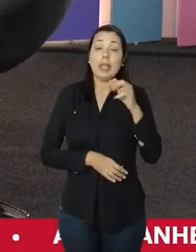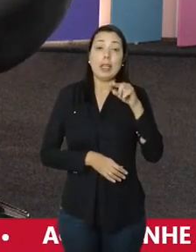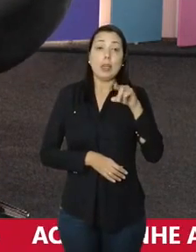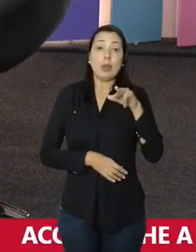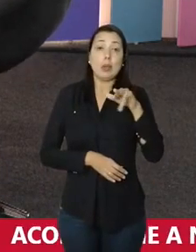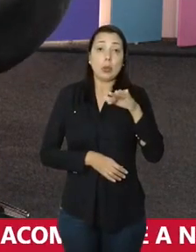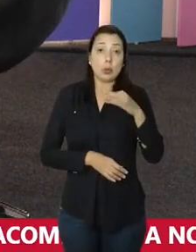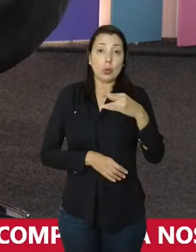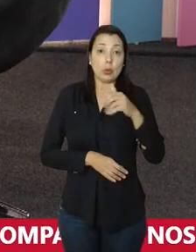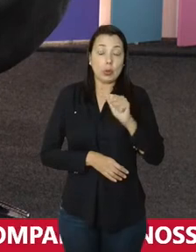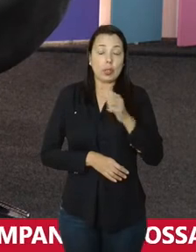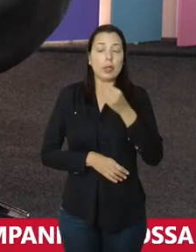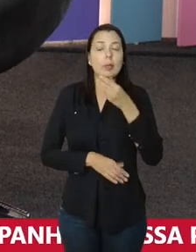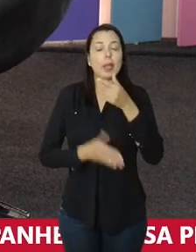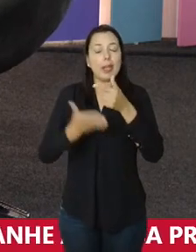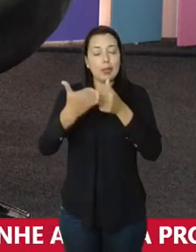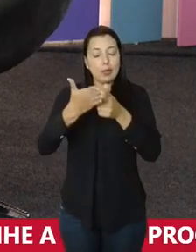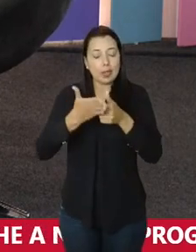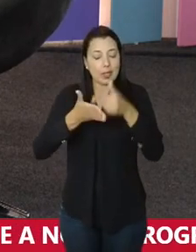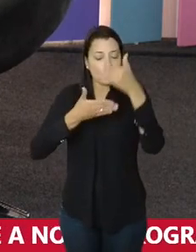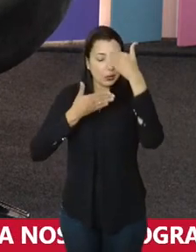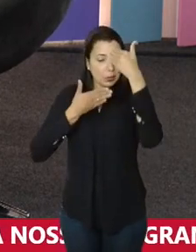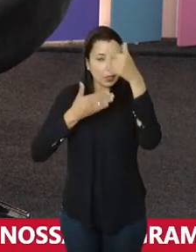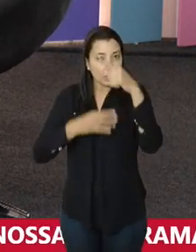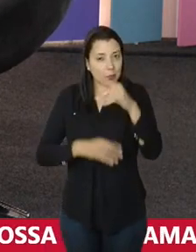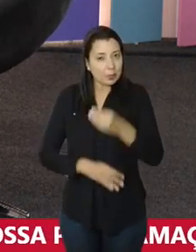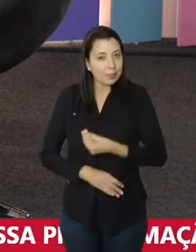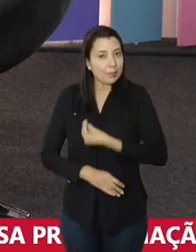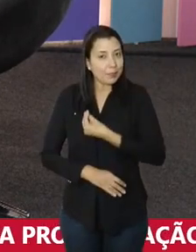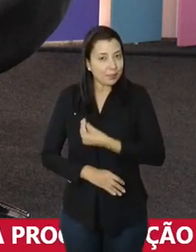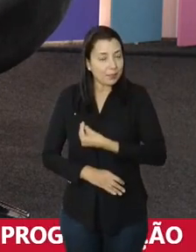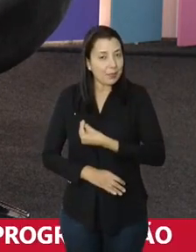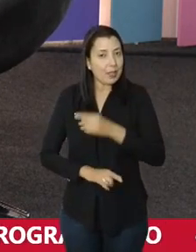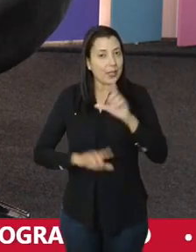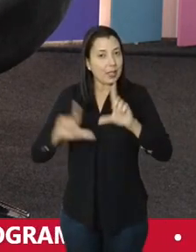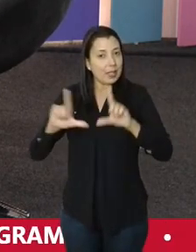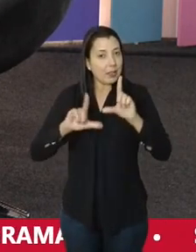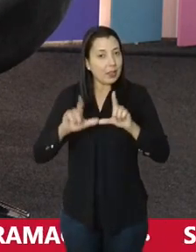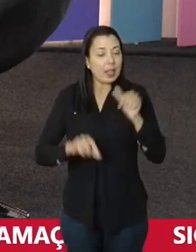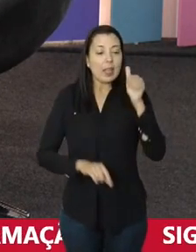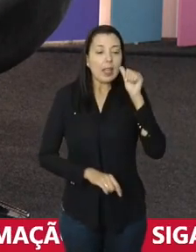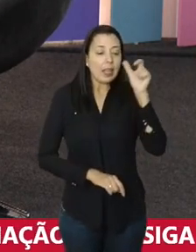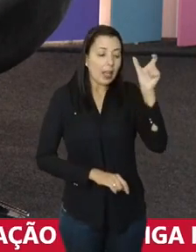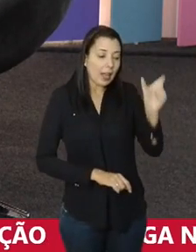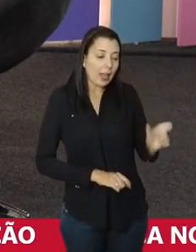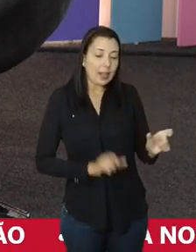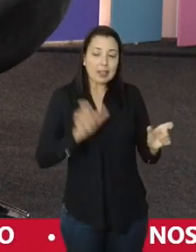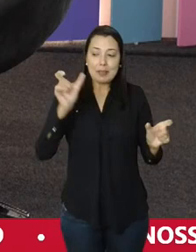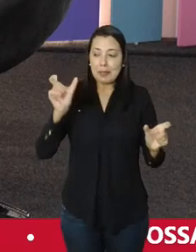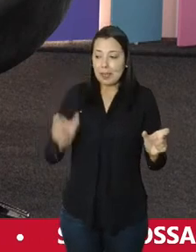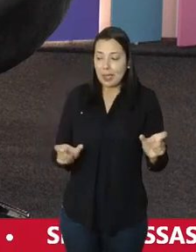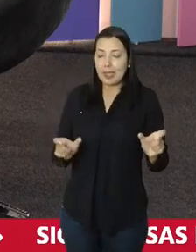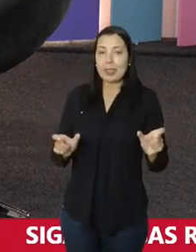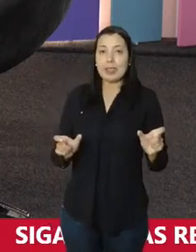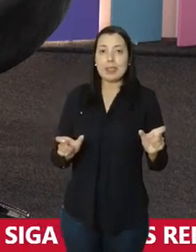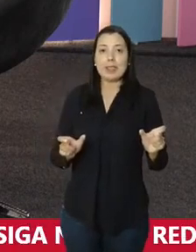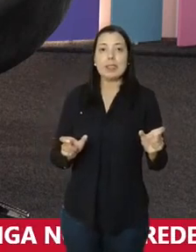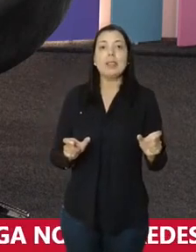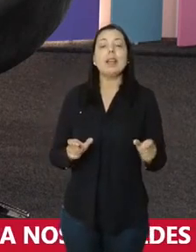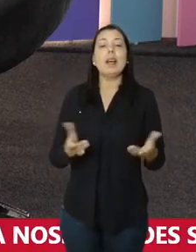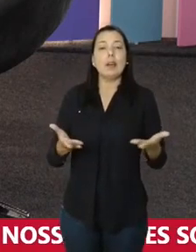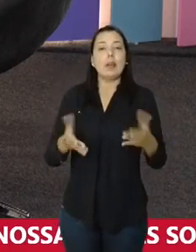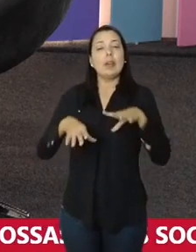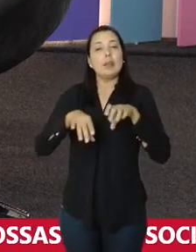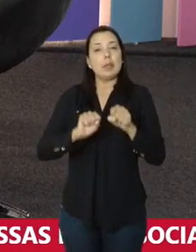muito bem-vindas, muito obrigada pela presença na TV Elas por Elas, nesse quadro de formação. Uma boa tarde